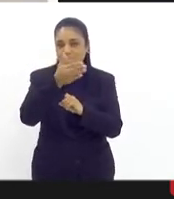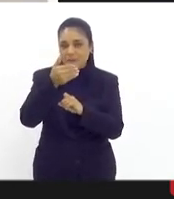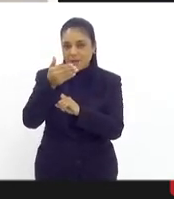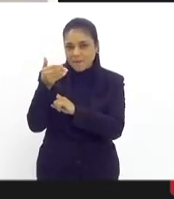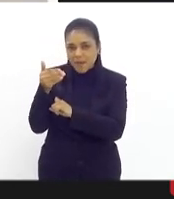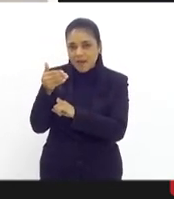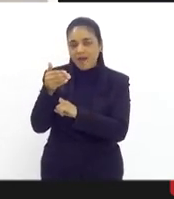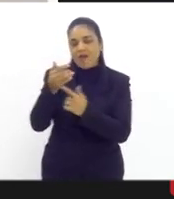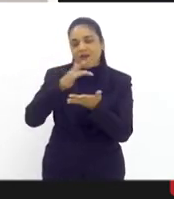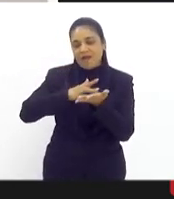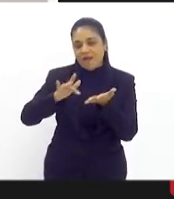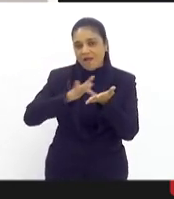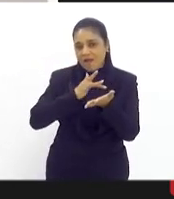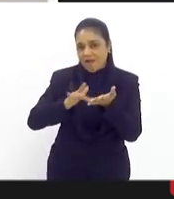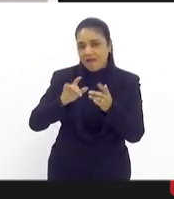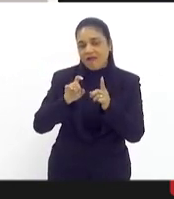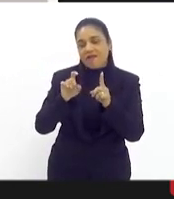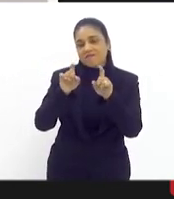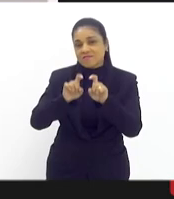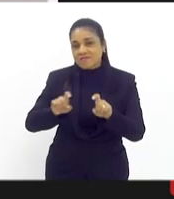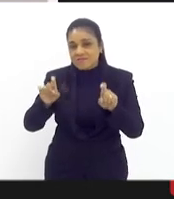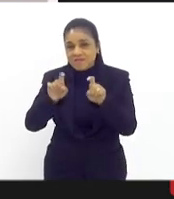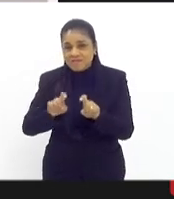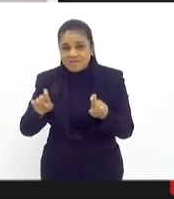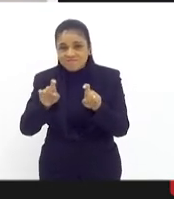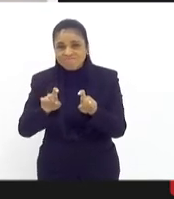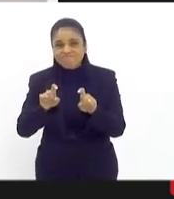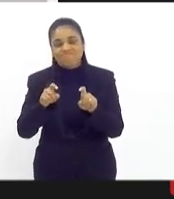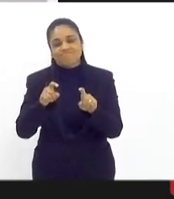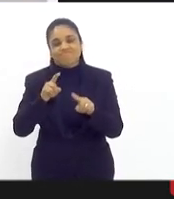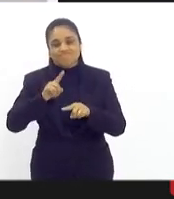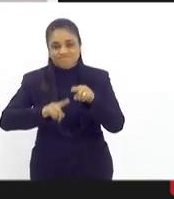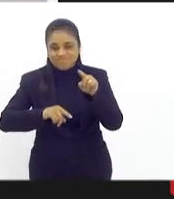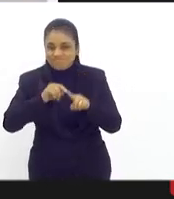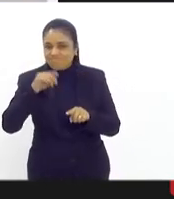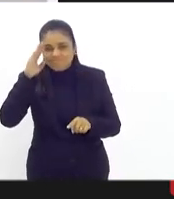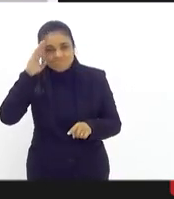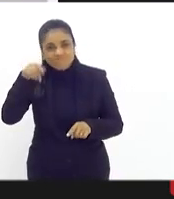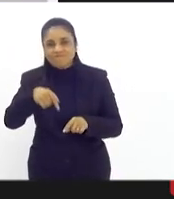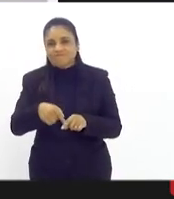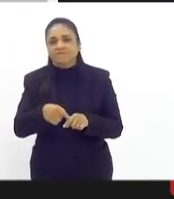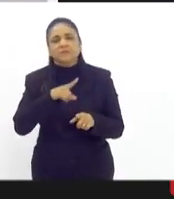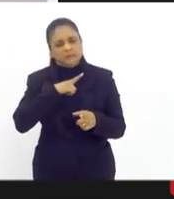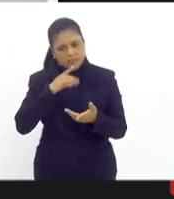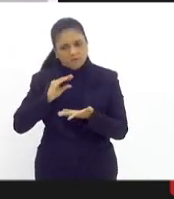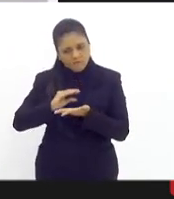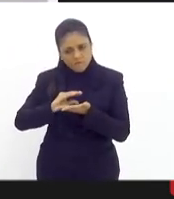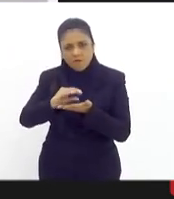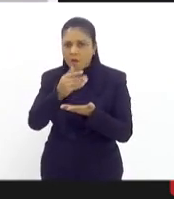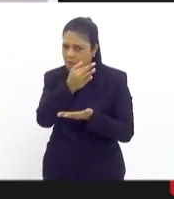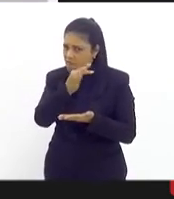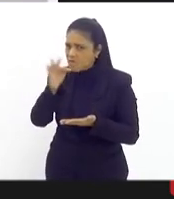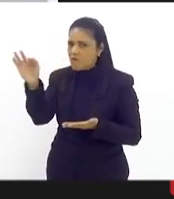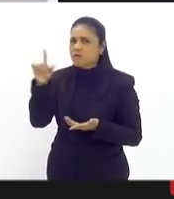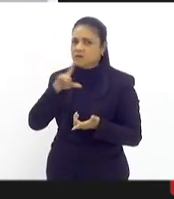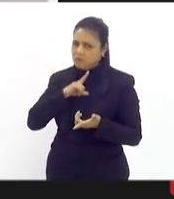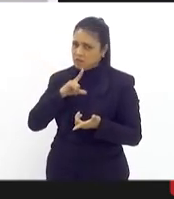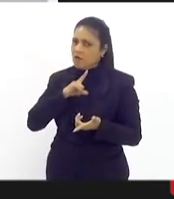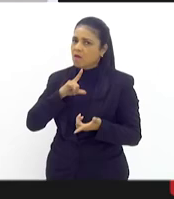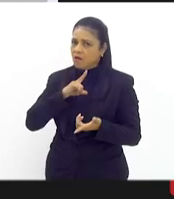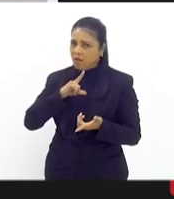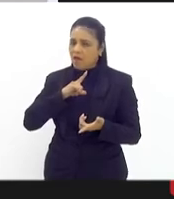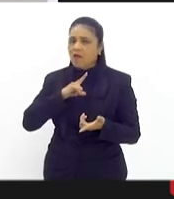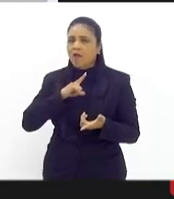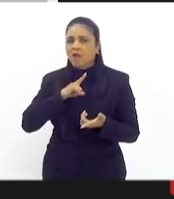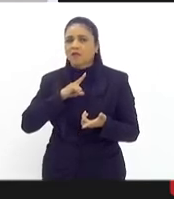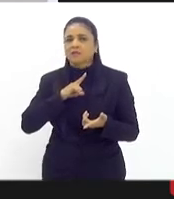com tablet, enfim, com uma série de meios que a gente não dispõe, embora a gente tenha, né, verbas federais, como o Mink falou. A gente tem tantas e